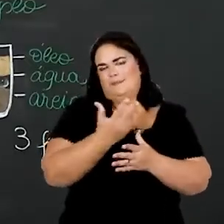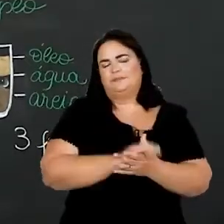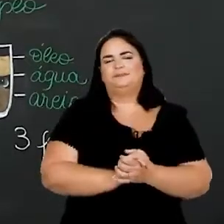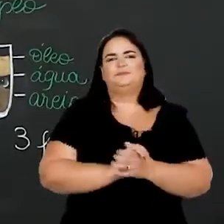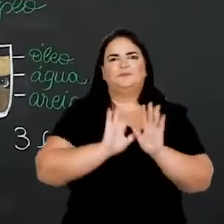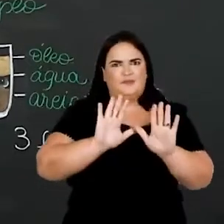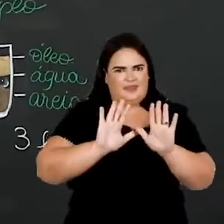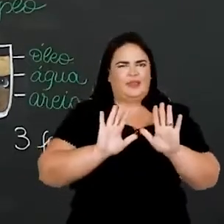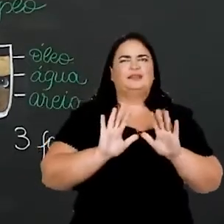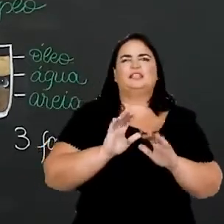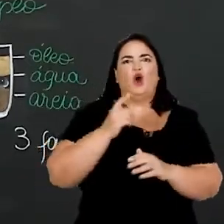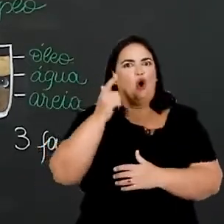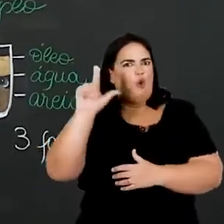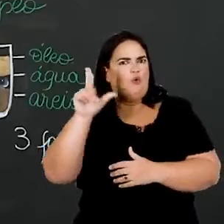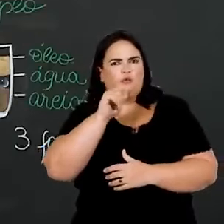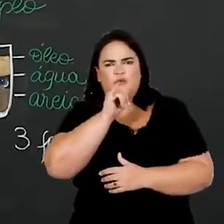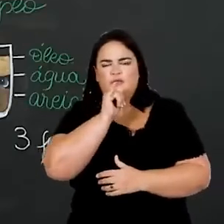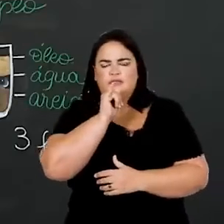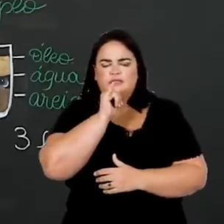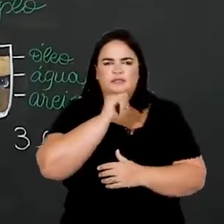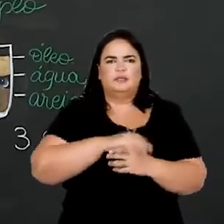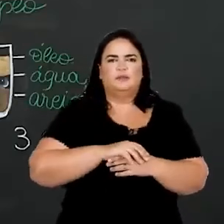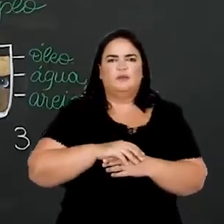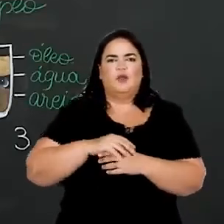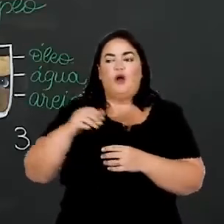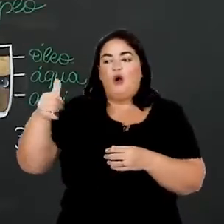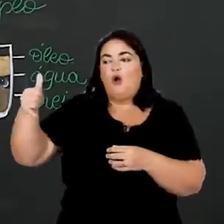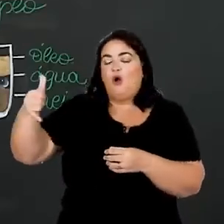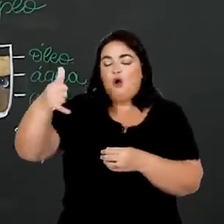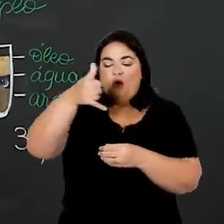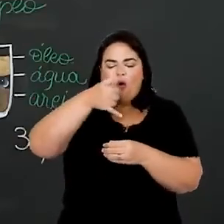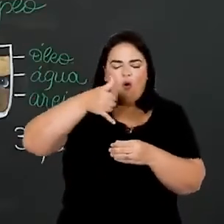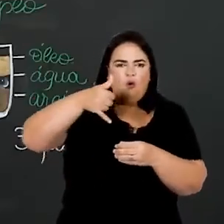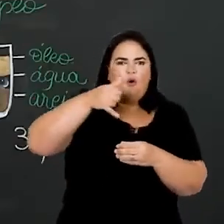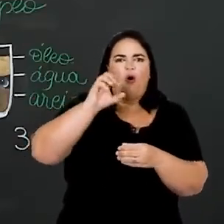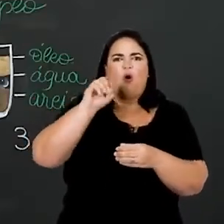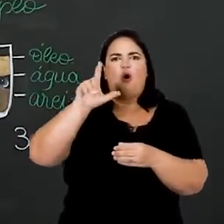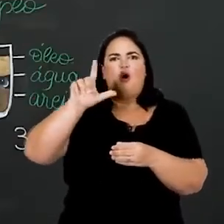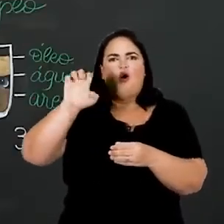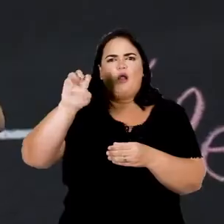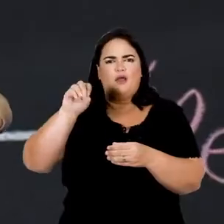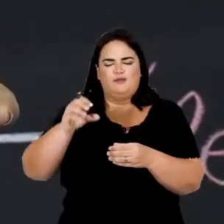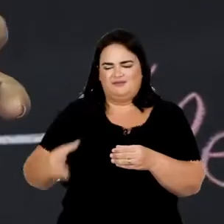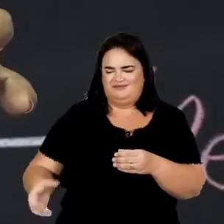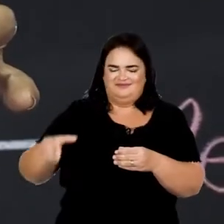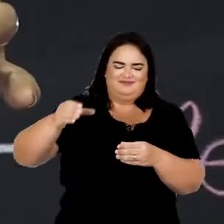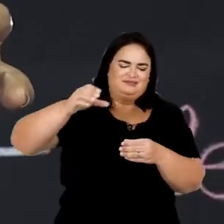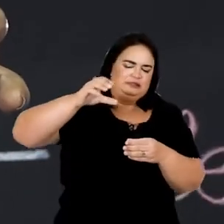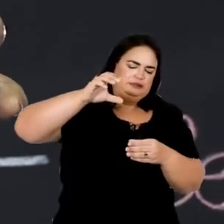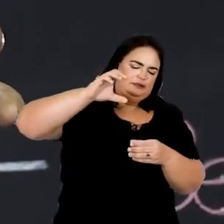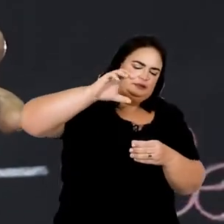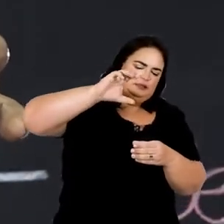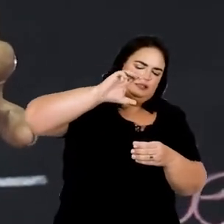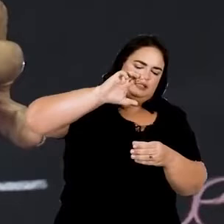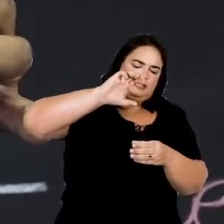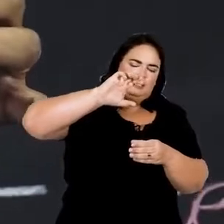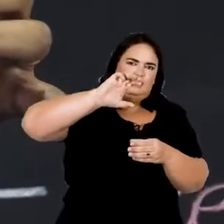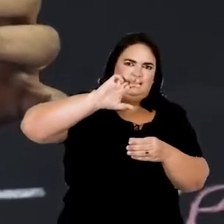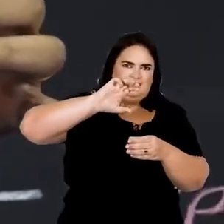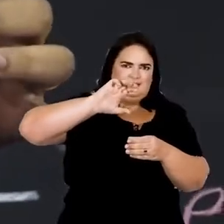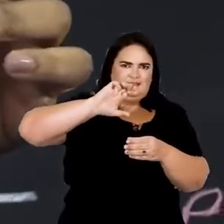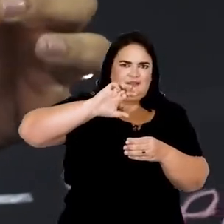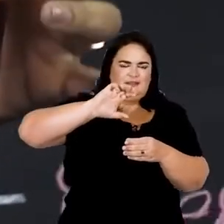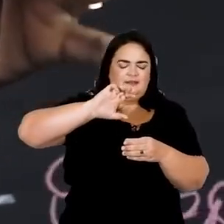essa mistura. Óleo de cozinha. Vamos dar uma jogadinha aqui, vamos jogar. Vamos sofisticar